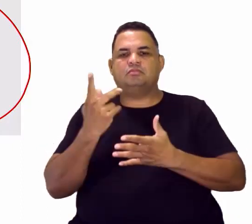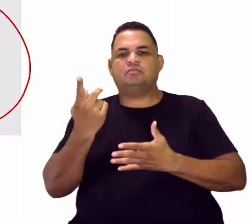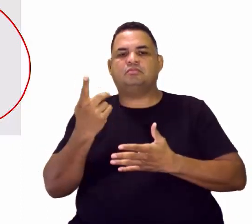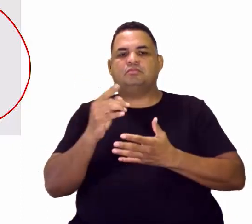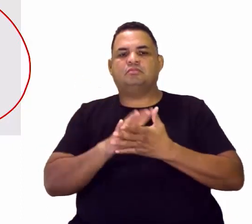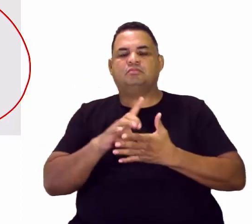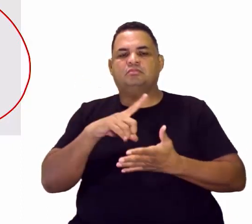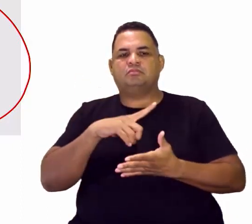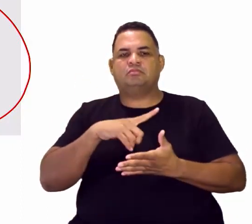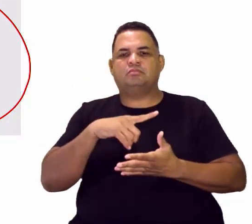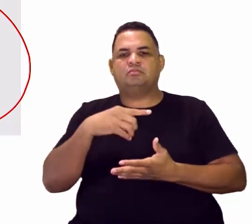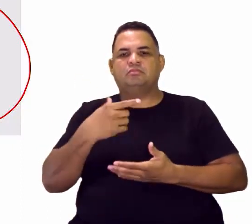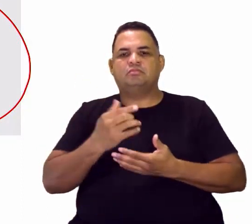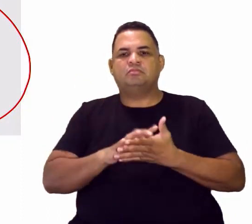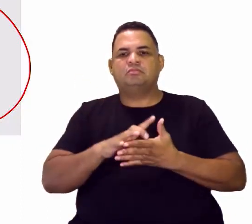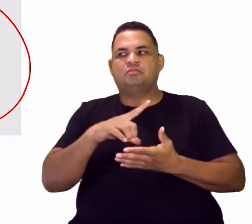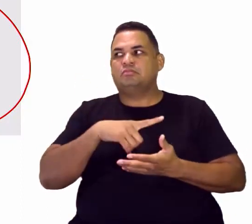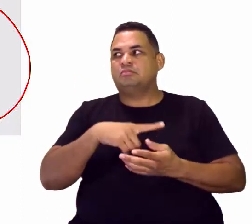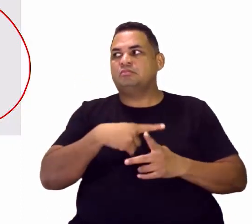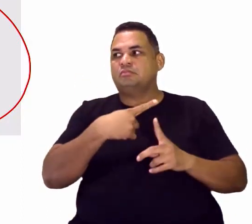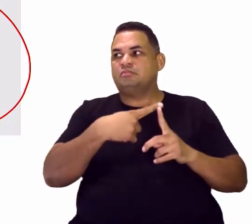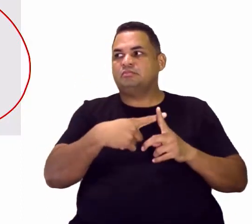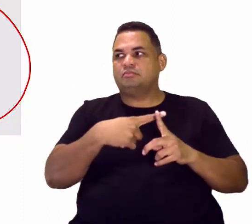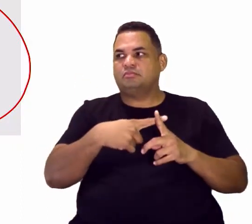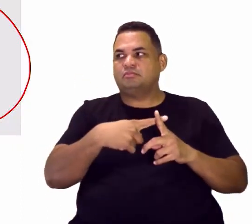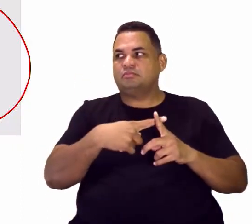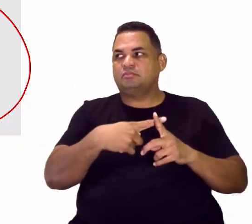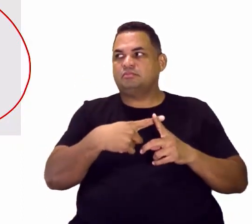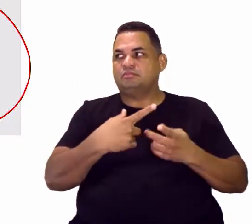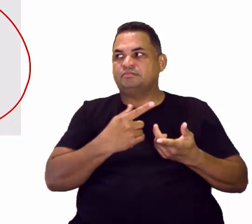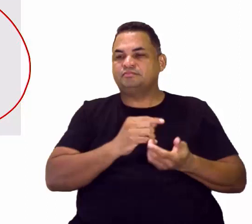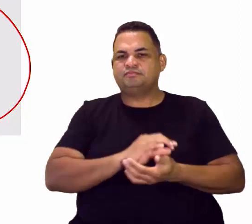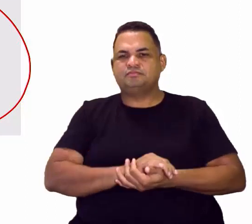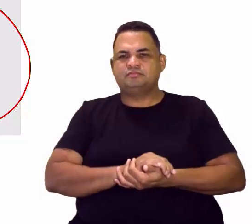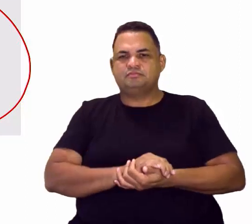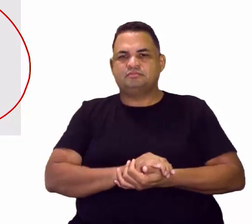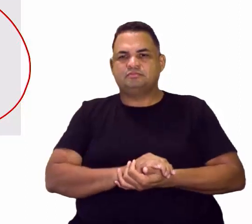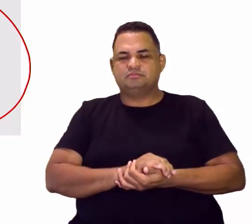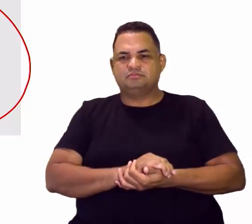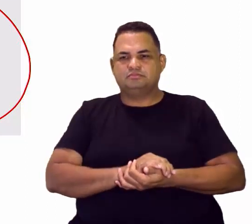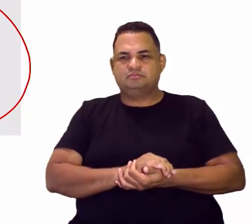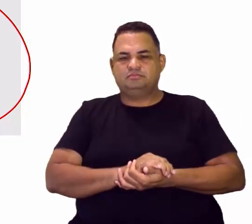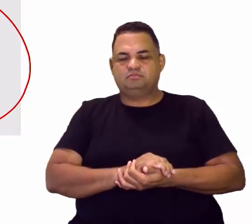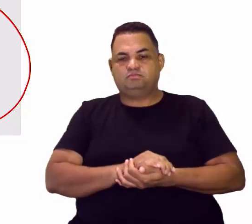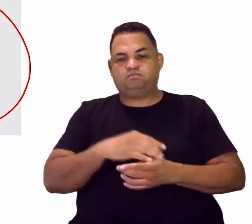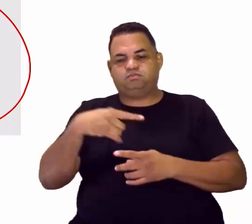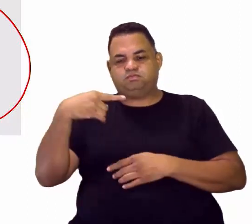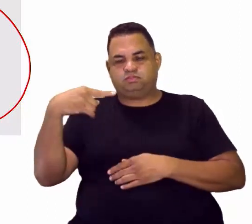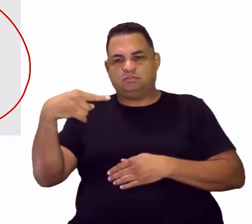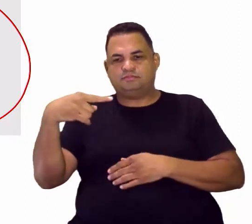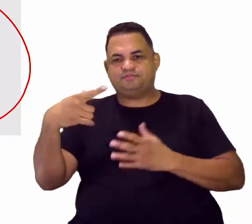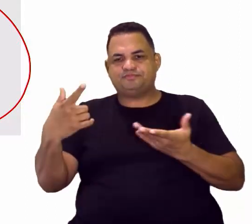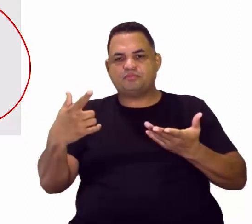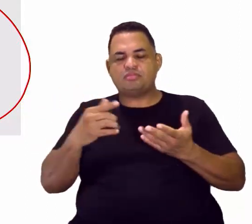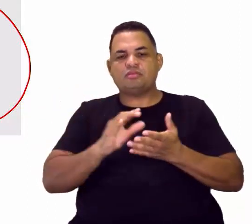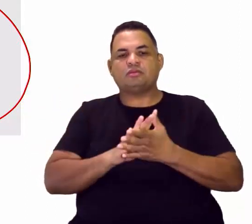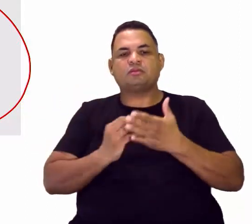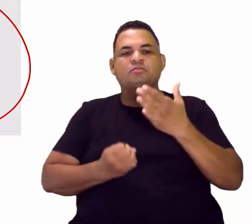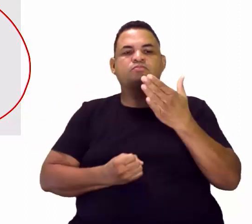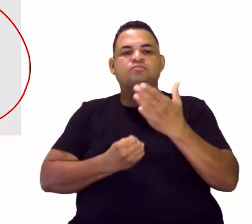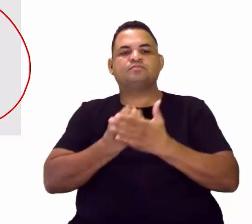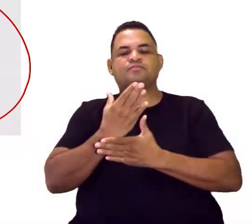Então, o hidrogênio com sua polaridade positiva, o nitrogênio com sua polaridade negativa, gera